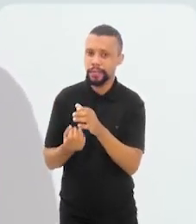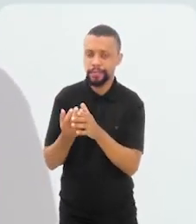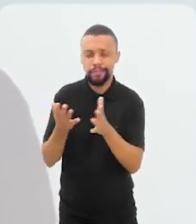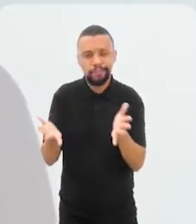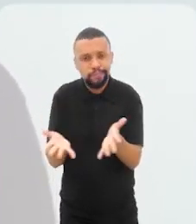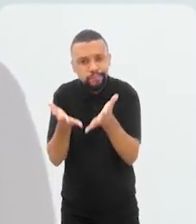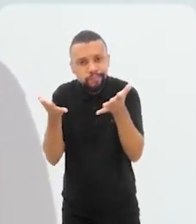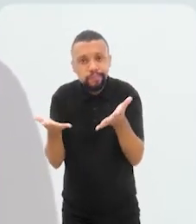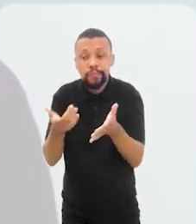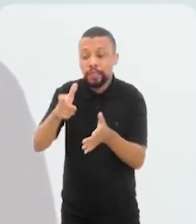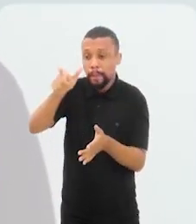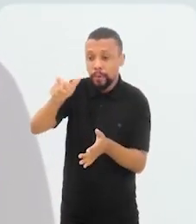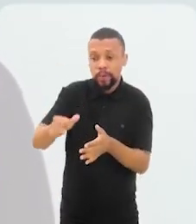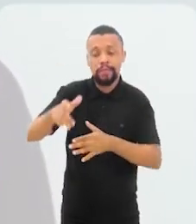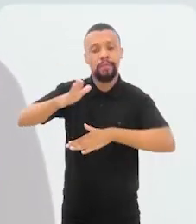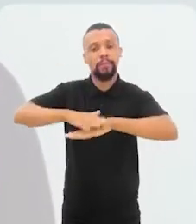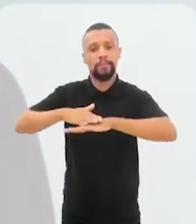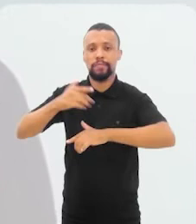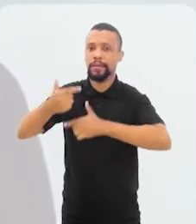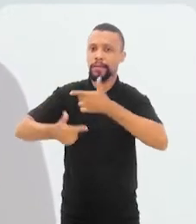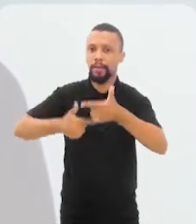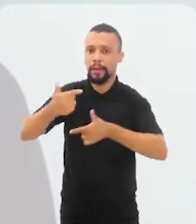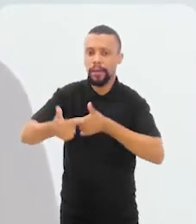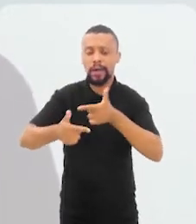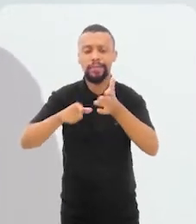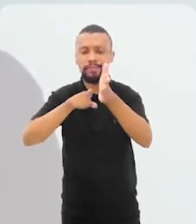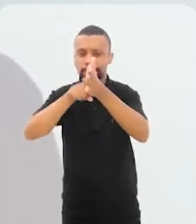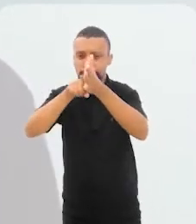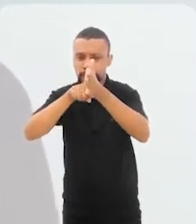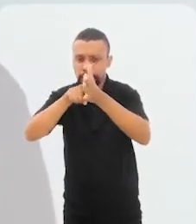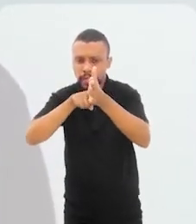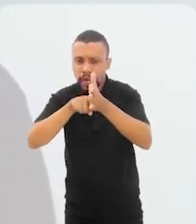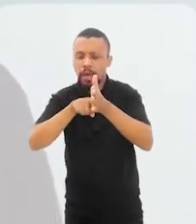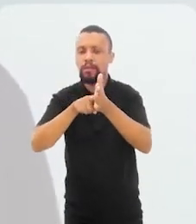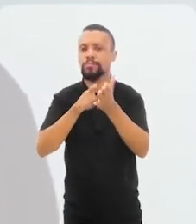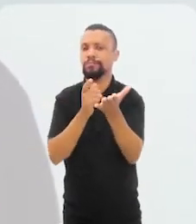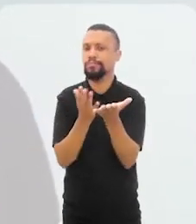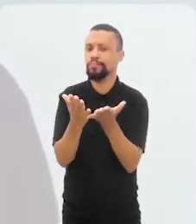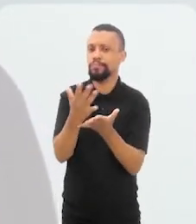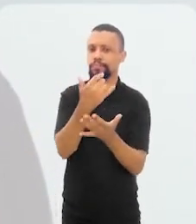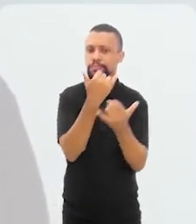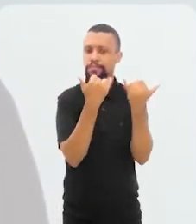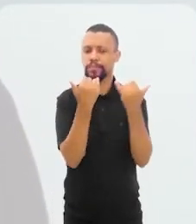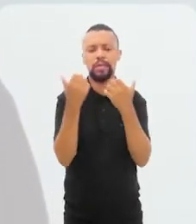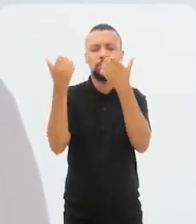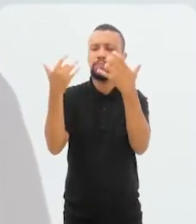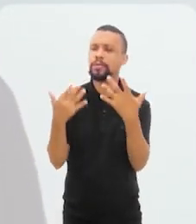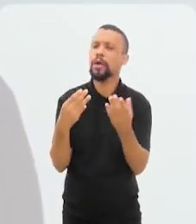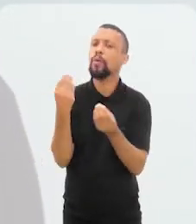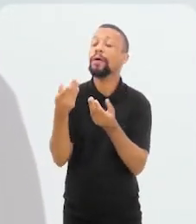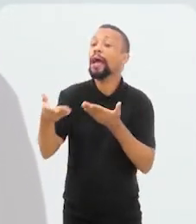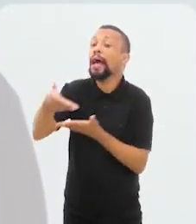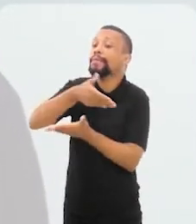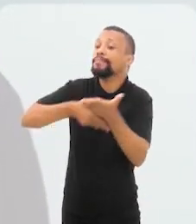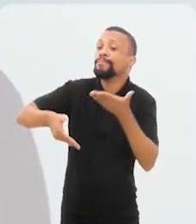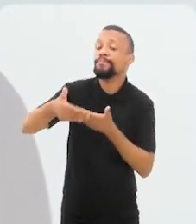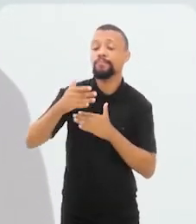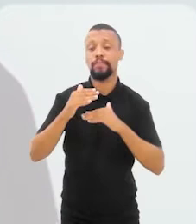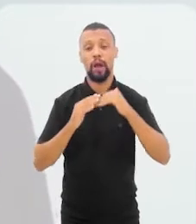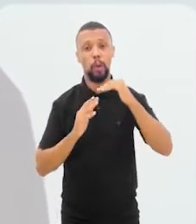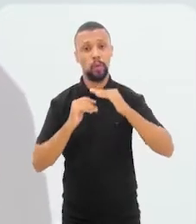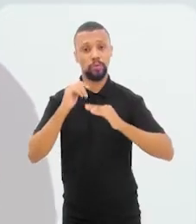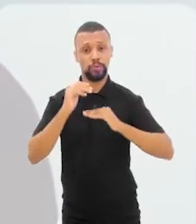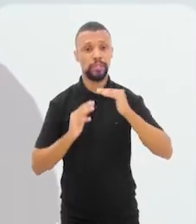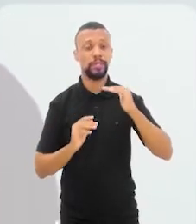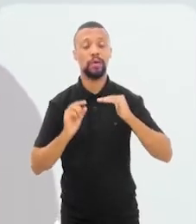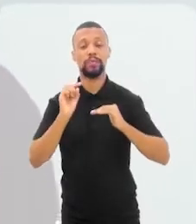quem vai estar no campo desenhando e trabalhando nesse observatório. Eu queria que você falasse um pouquinho sobre como é que é a dinâmica, né, de construção desse observatório, quais